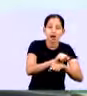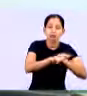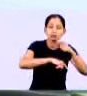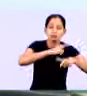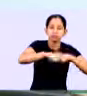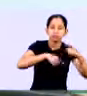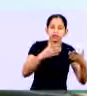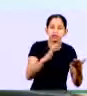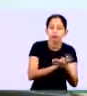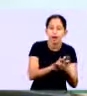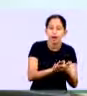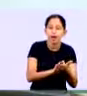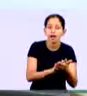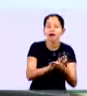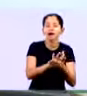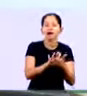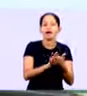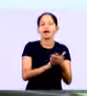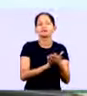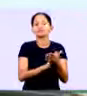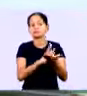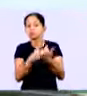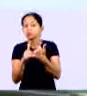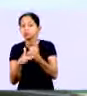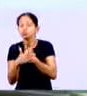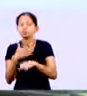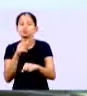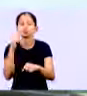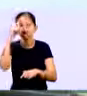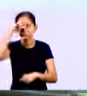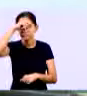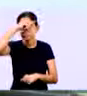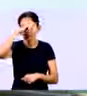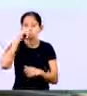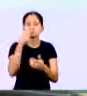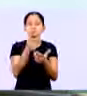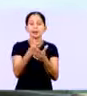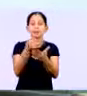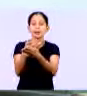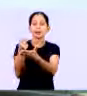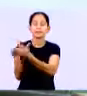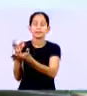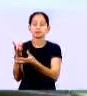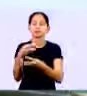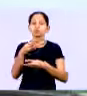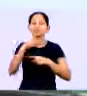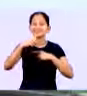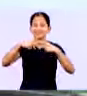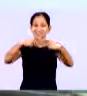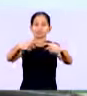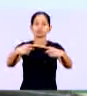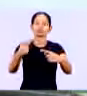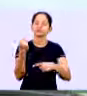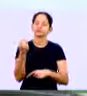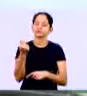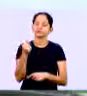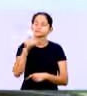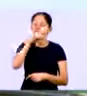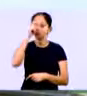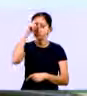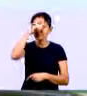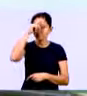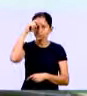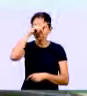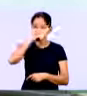ali, as contas a pagar também vão continuar, e aí você vai ter a dificuldade, né, para gerir isso depois lá no seu financeiro. Vejam